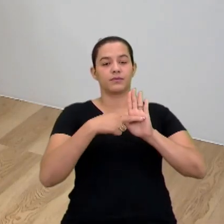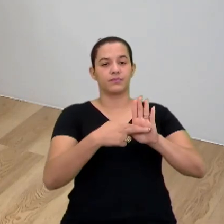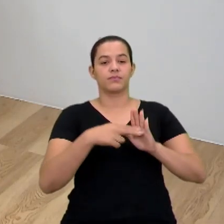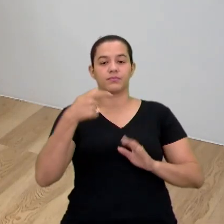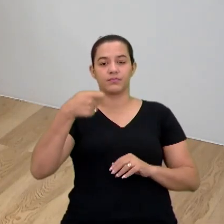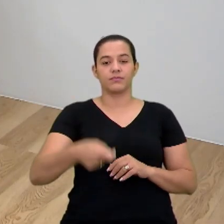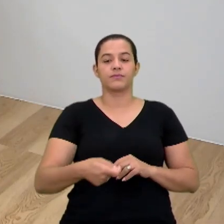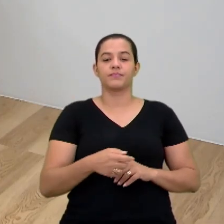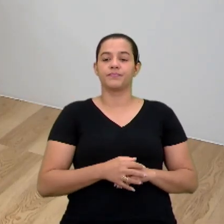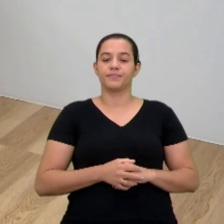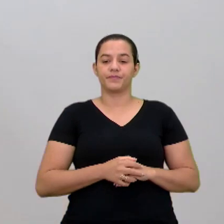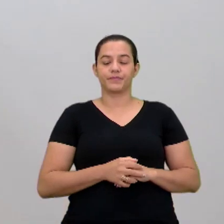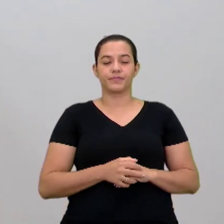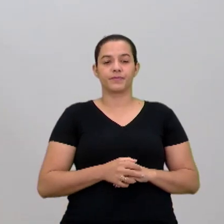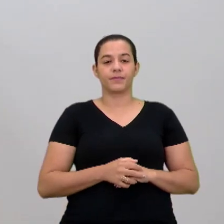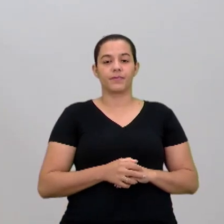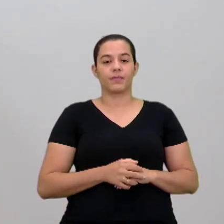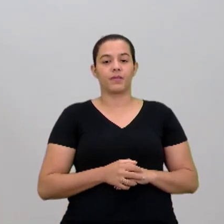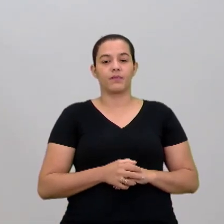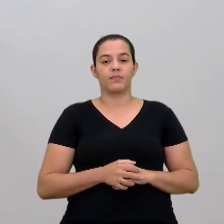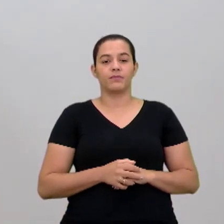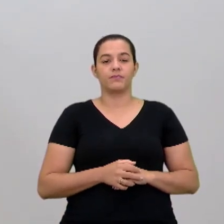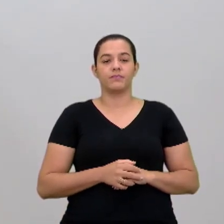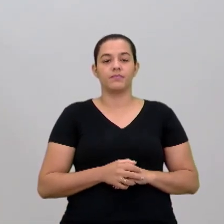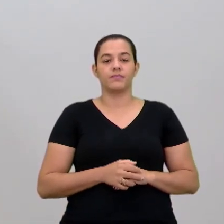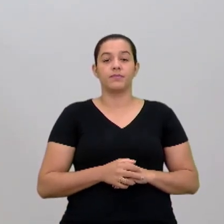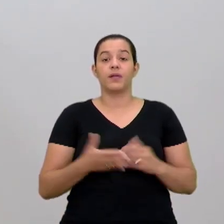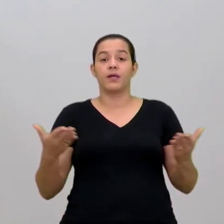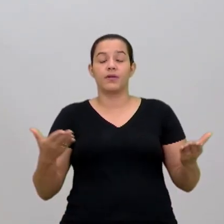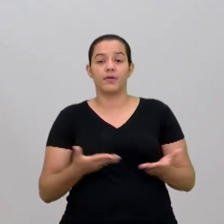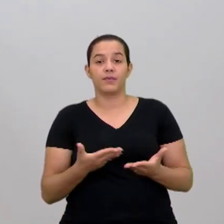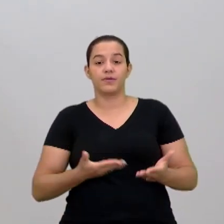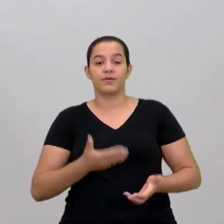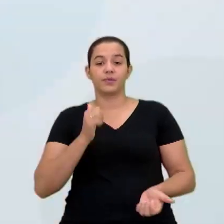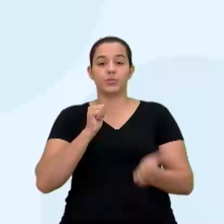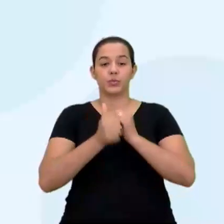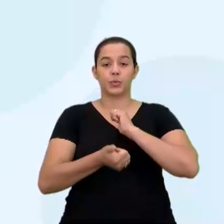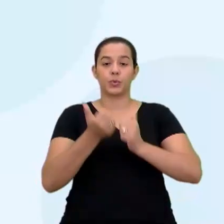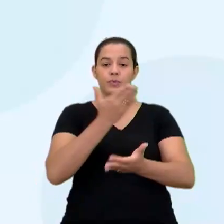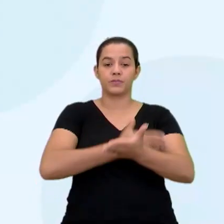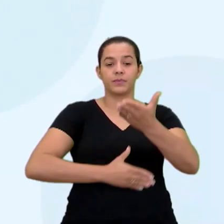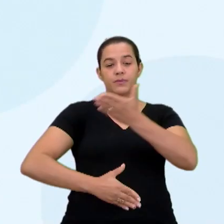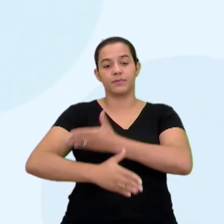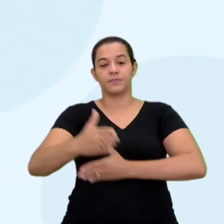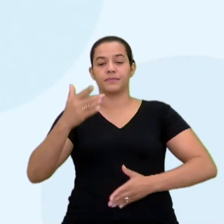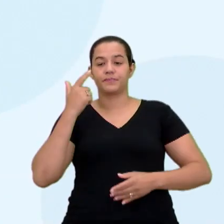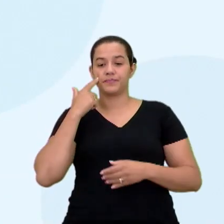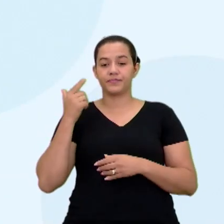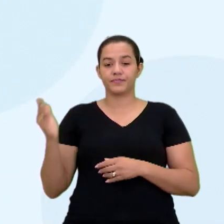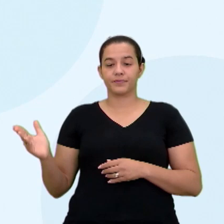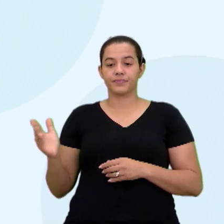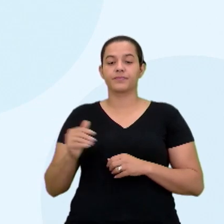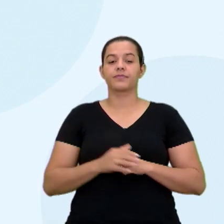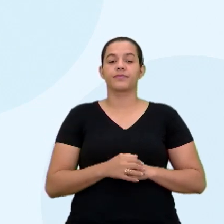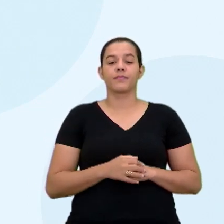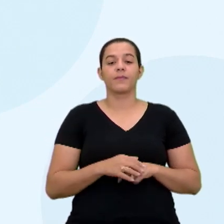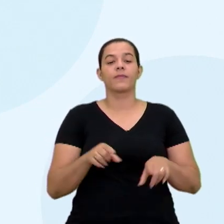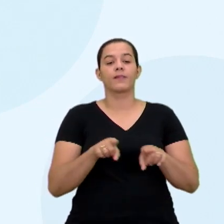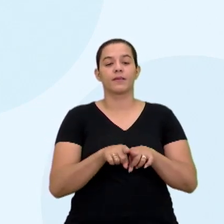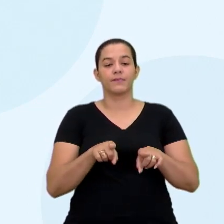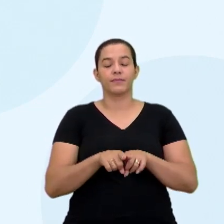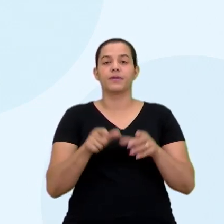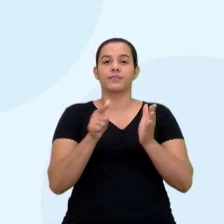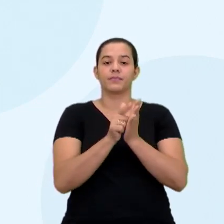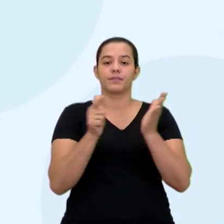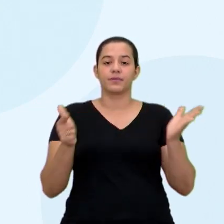efetiva. Vamos falar um pouquinho de Jogos Paralímpicos. Olha só, é uma matéria que eu peguei também do Jornal da USP,